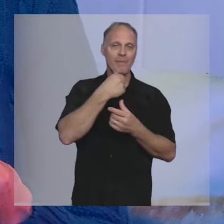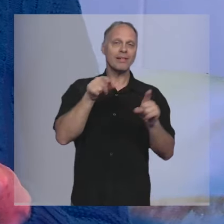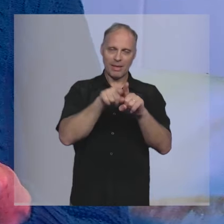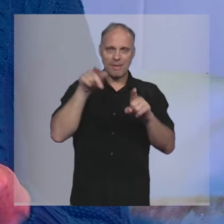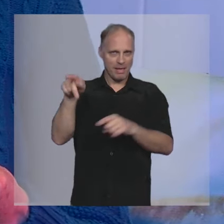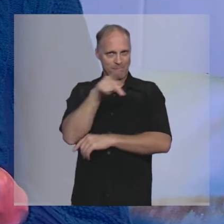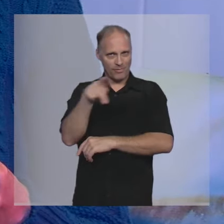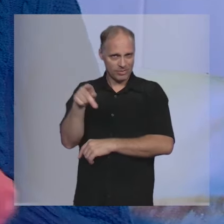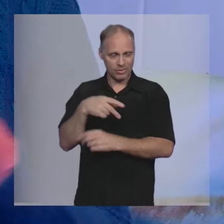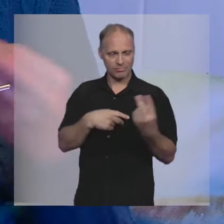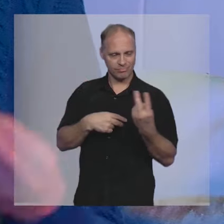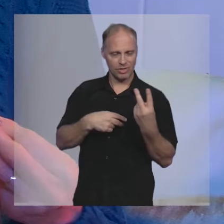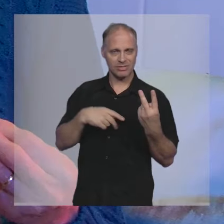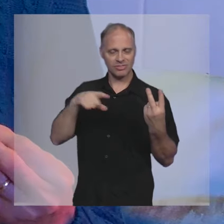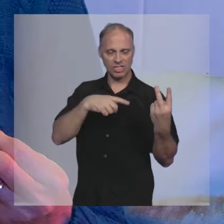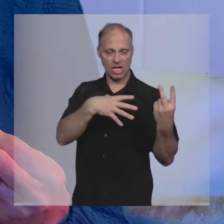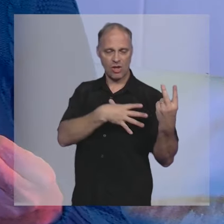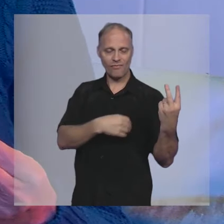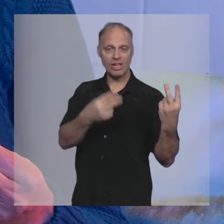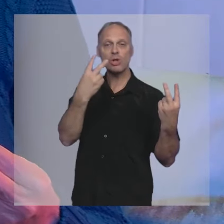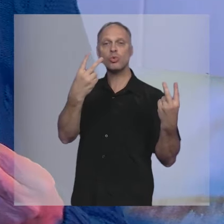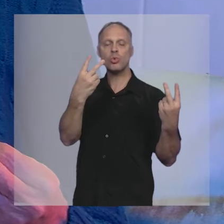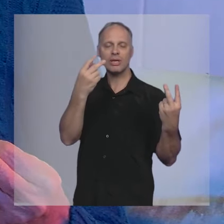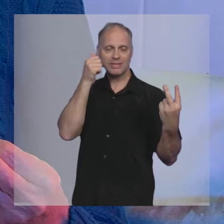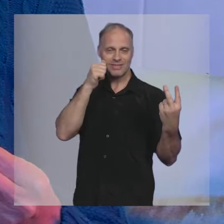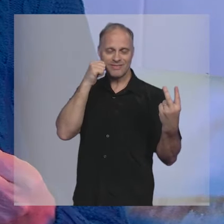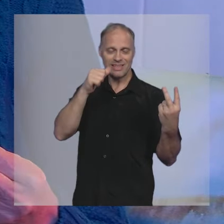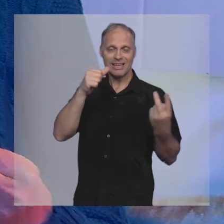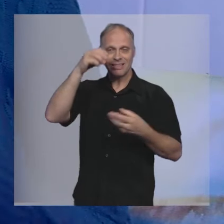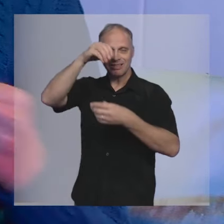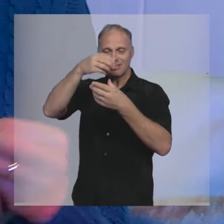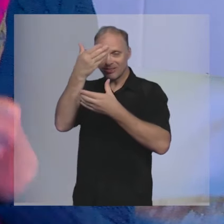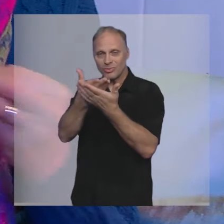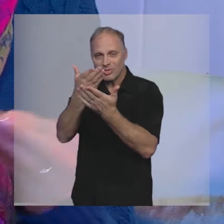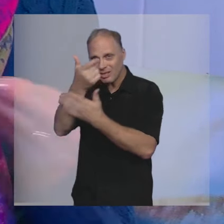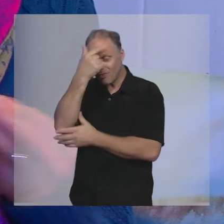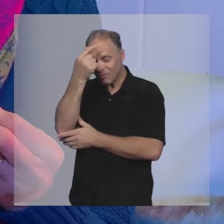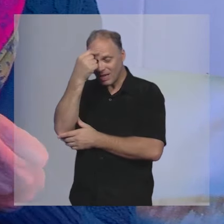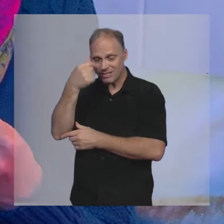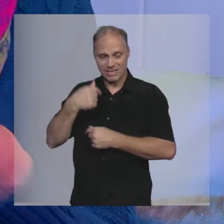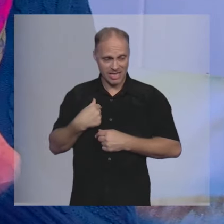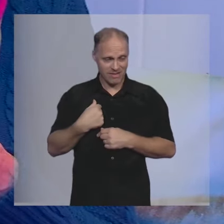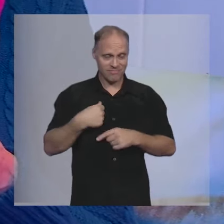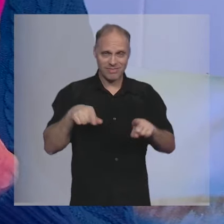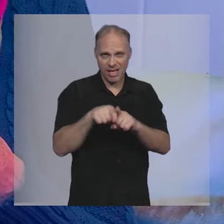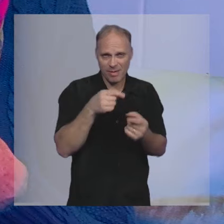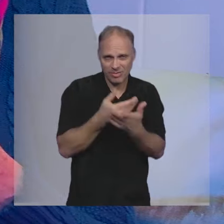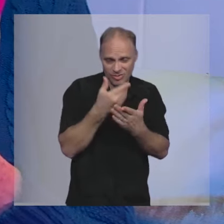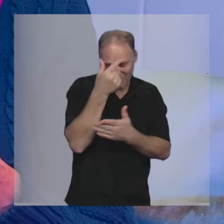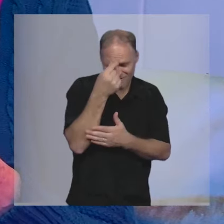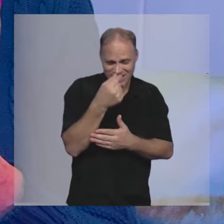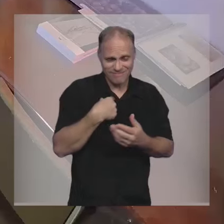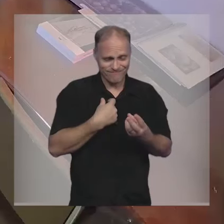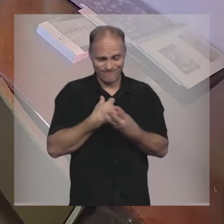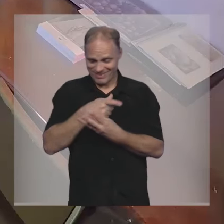professor, eu tinha 2 filhas na faculdade. Eu não tinha como entrar naquele momento na